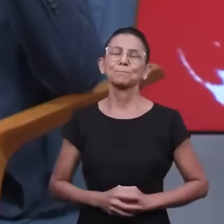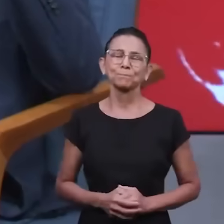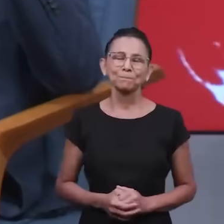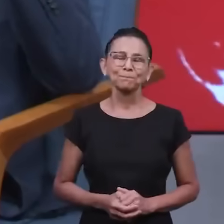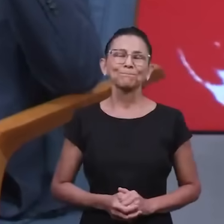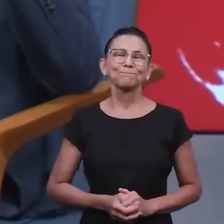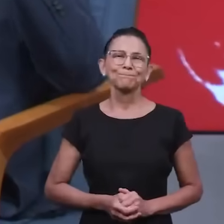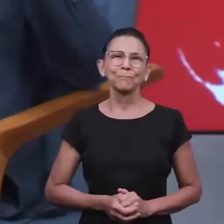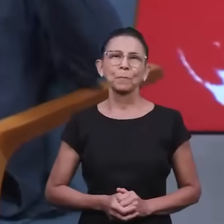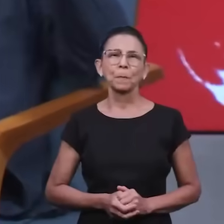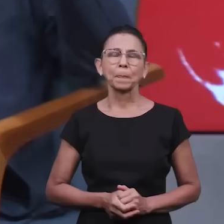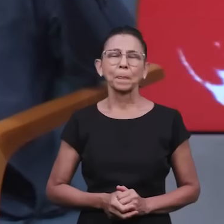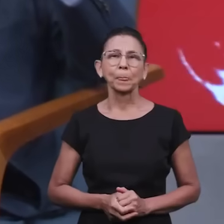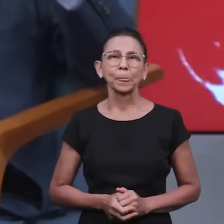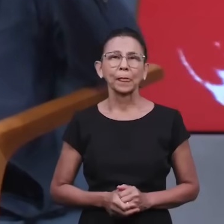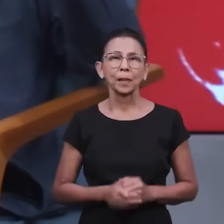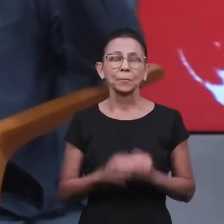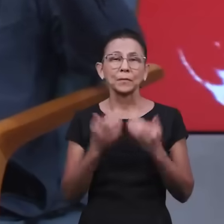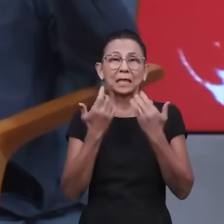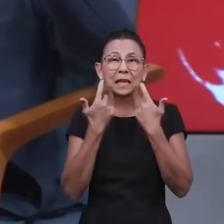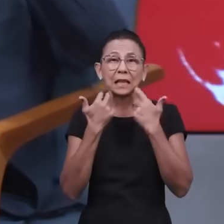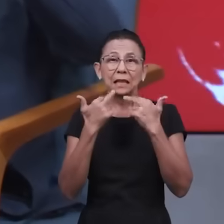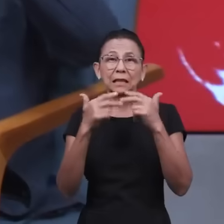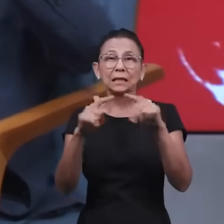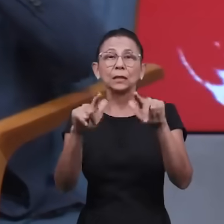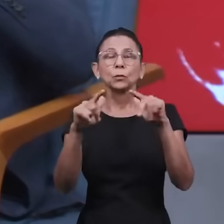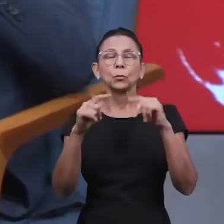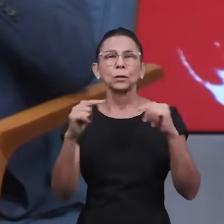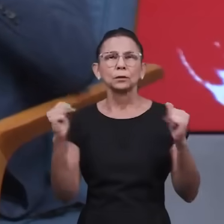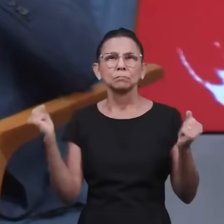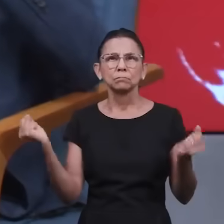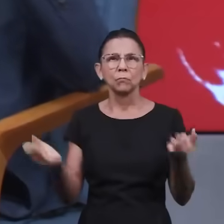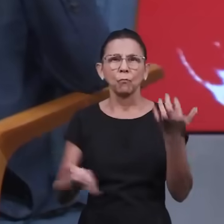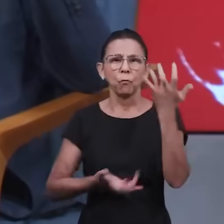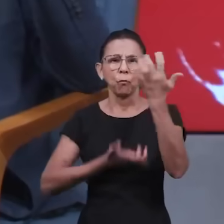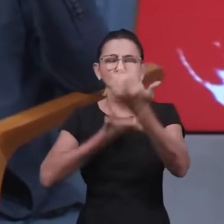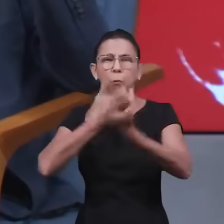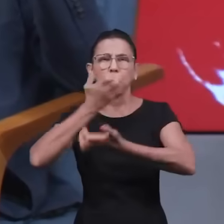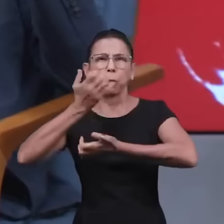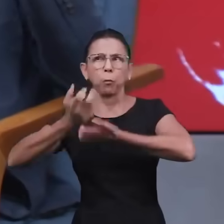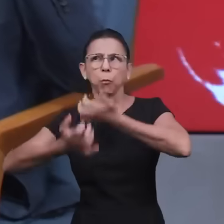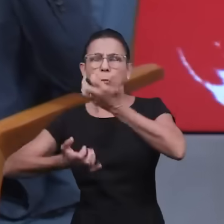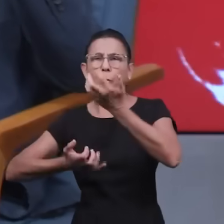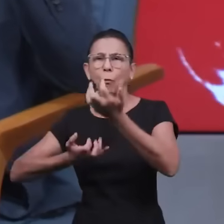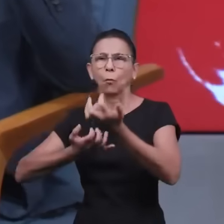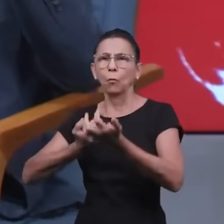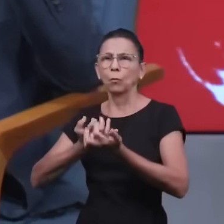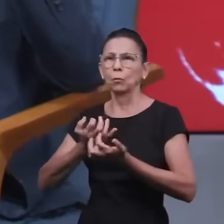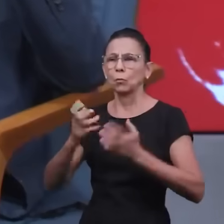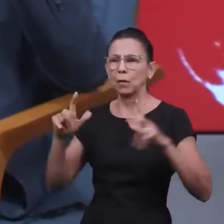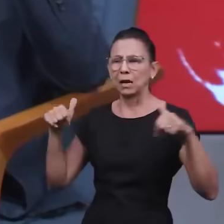Santo. Foi visto, línguas de fogo sobre cada um deles. Todos